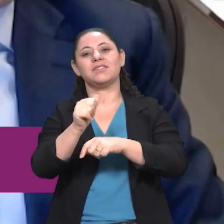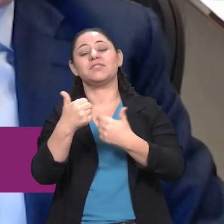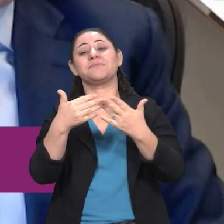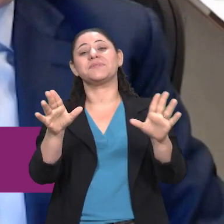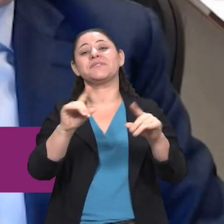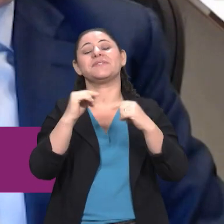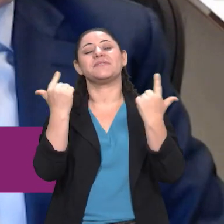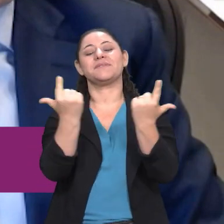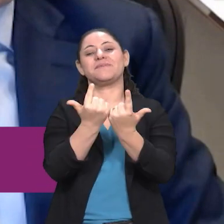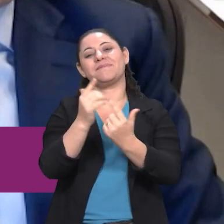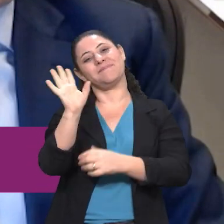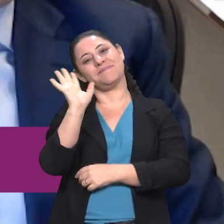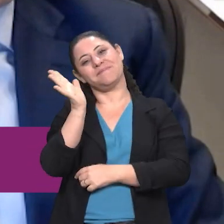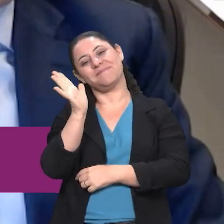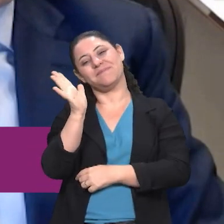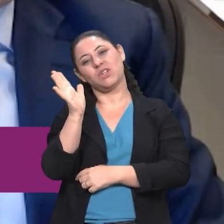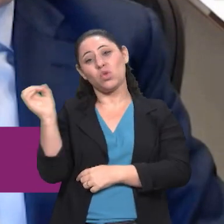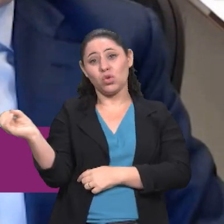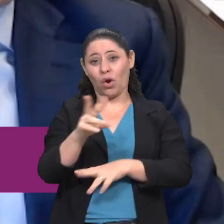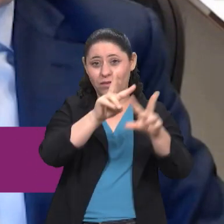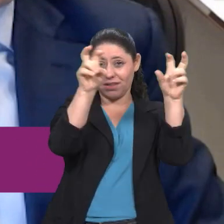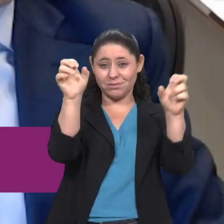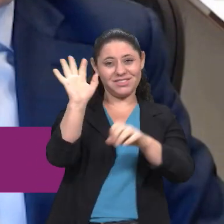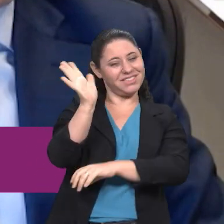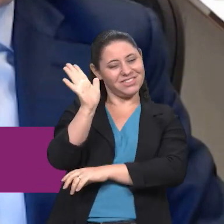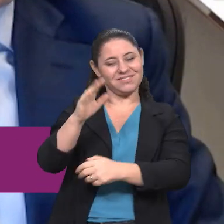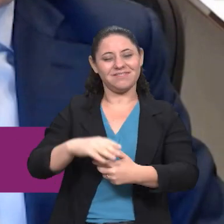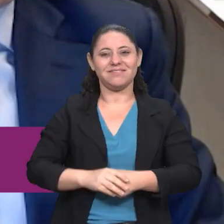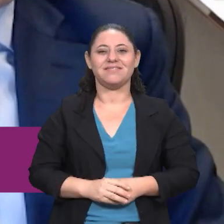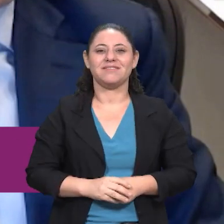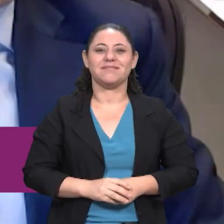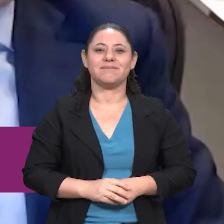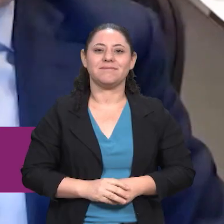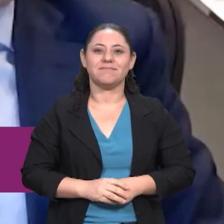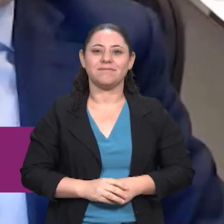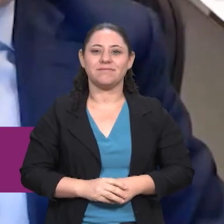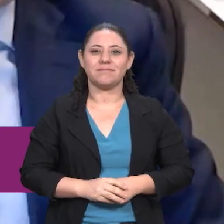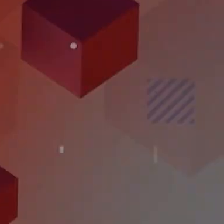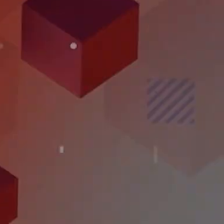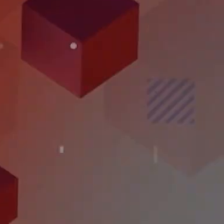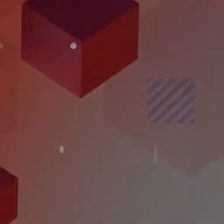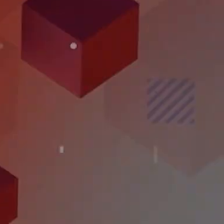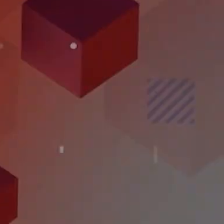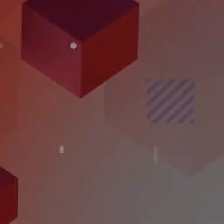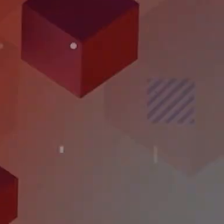na NET e também na nossa TV aberta. Até uma próxima edição com um novo tema. Tchau, tchau.